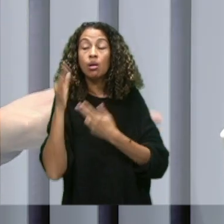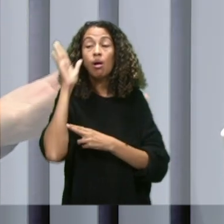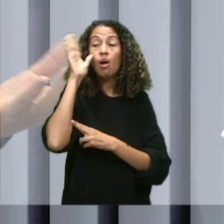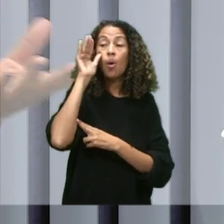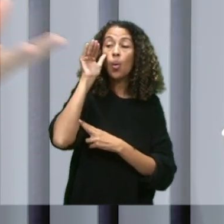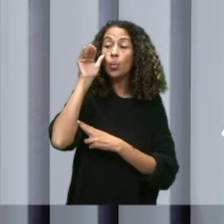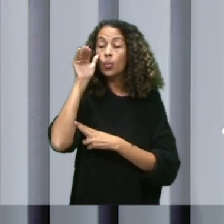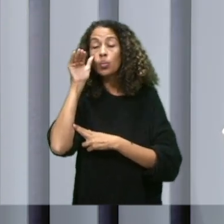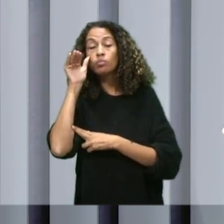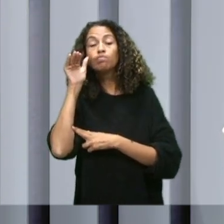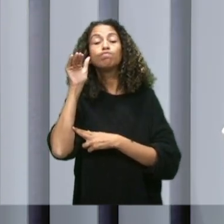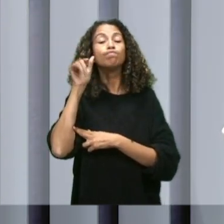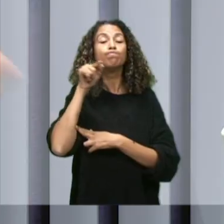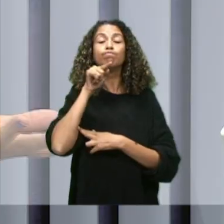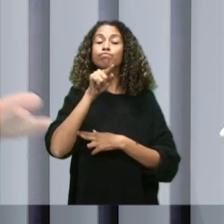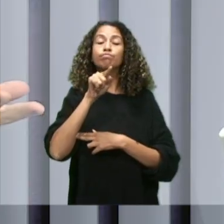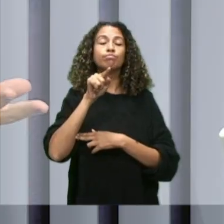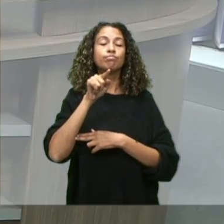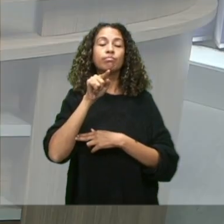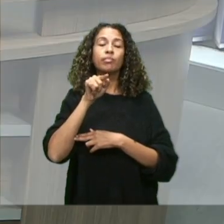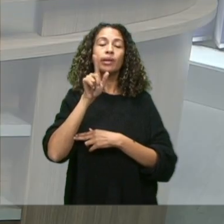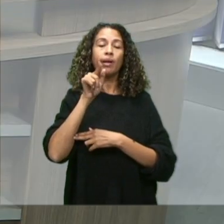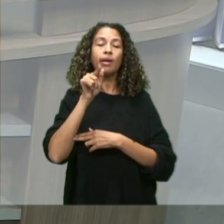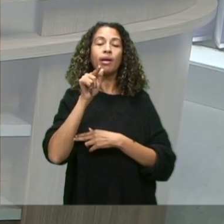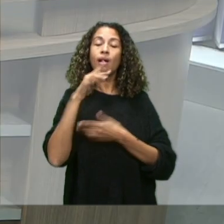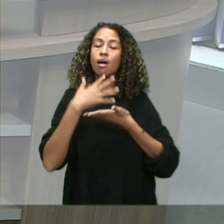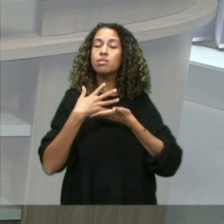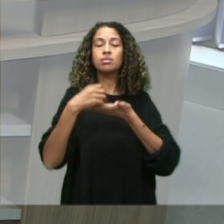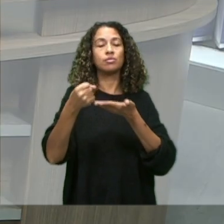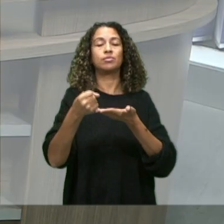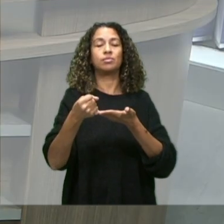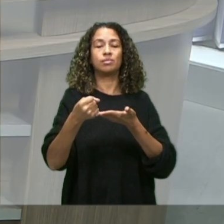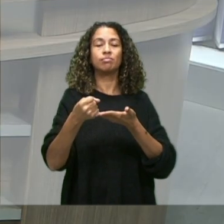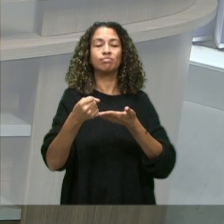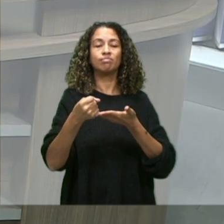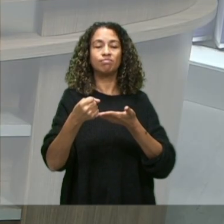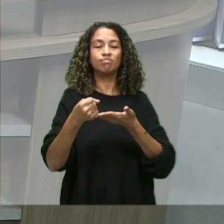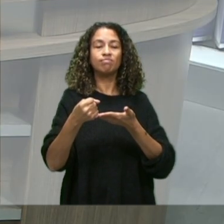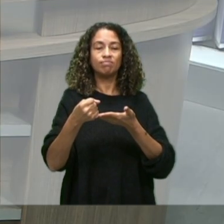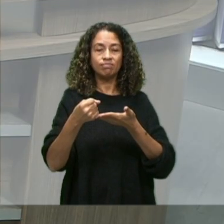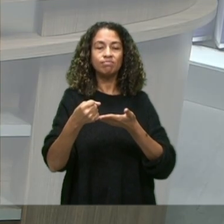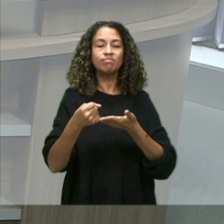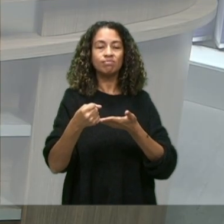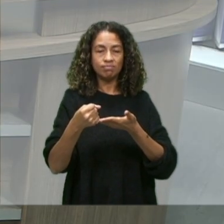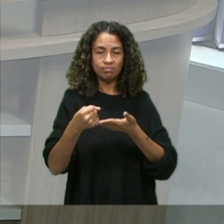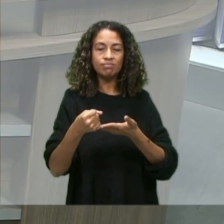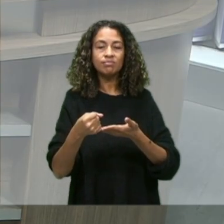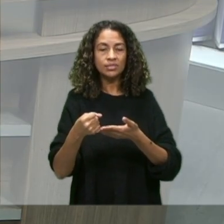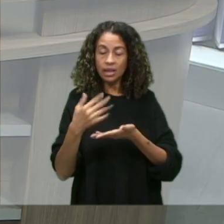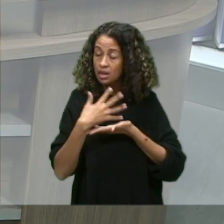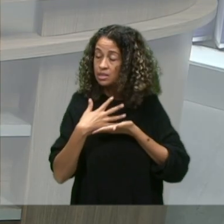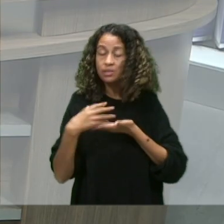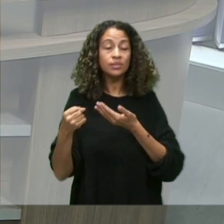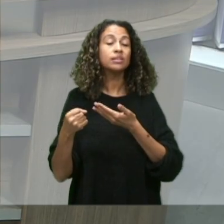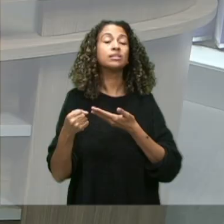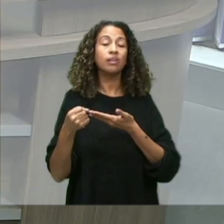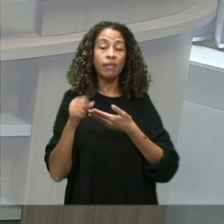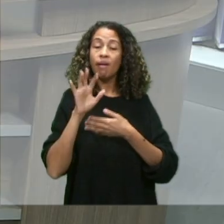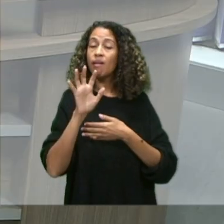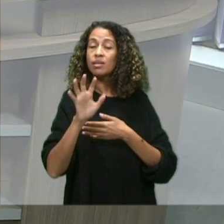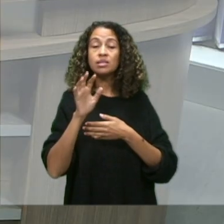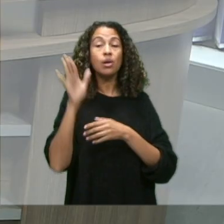curiosidade, essa é a grande salvação, né? Exatamente. Essa é a grande salvação, é isso,